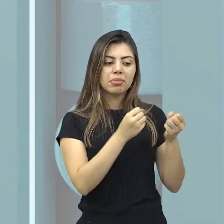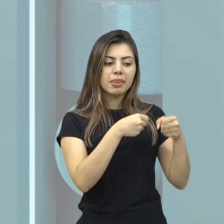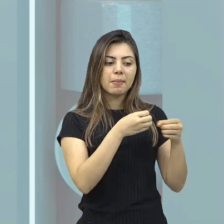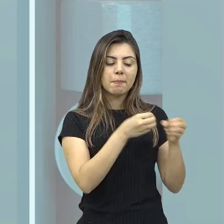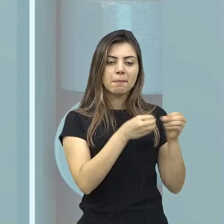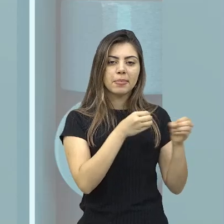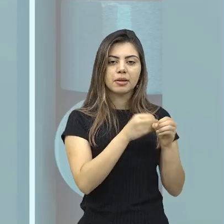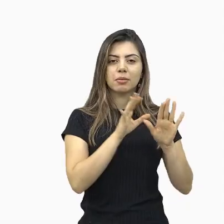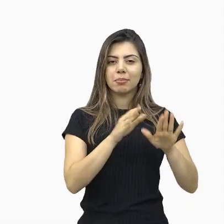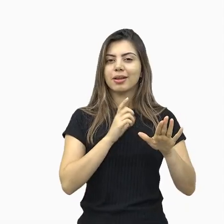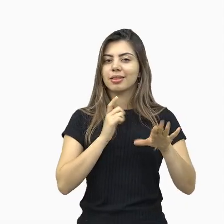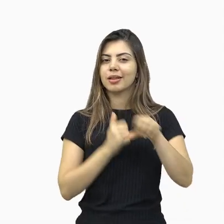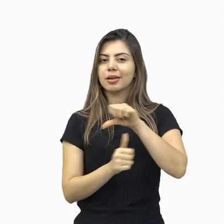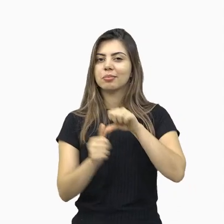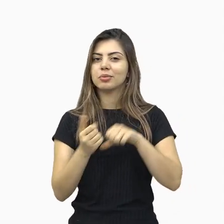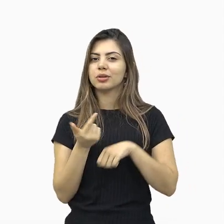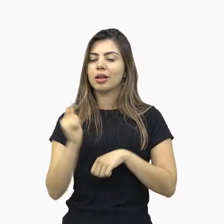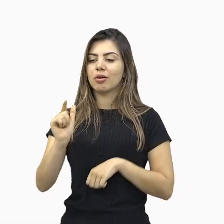situação que eu vou mostrar agora.